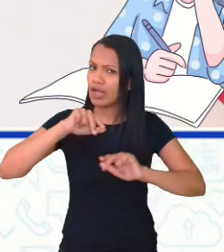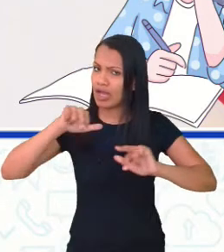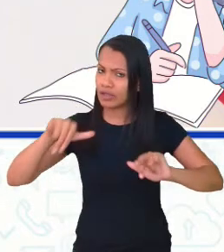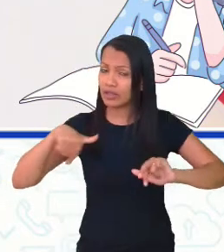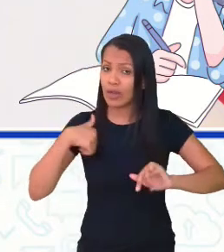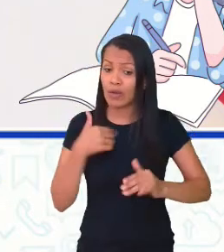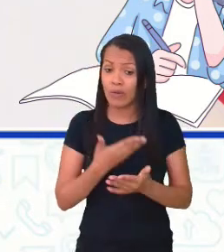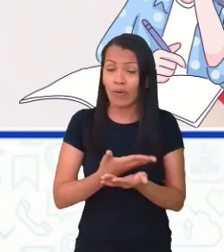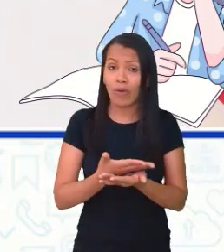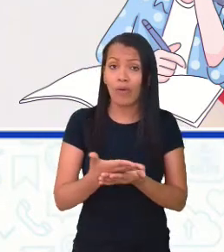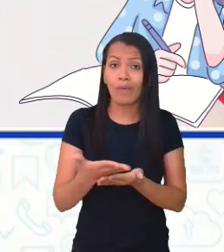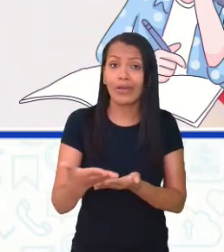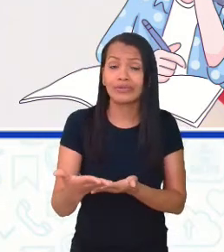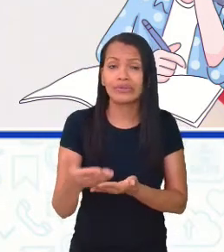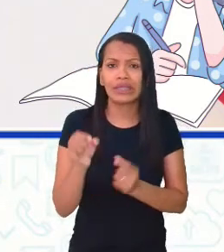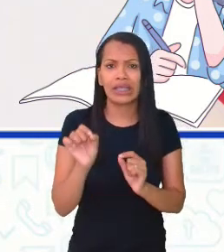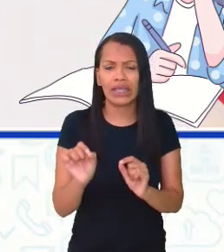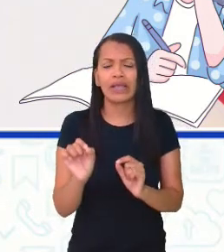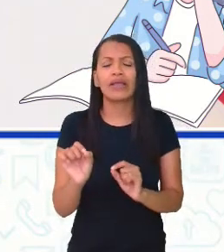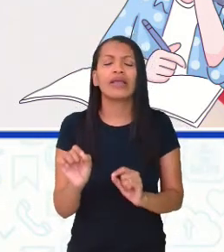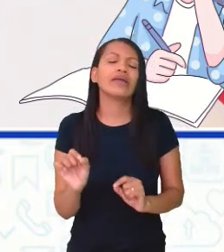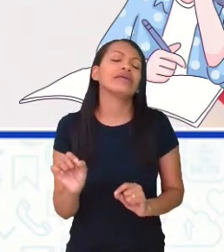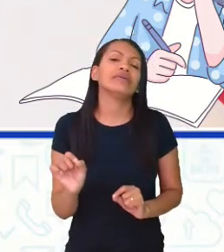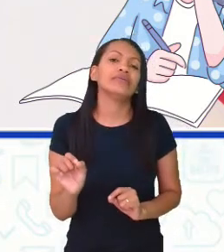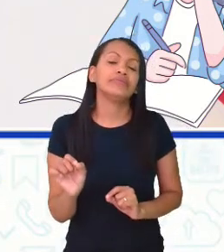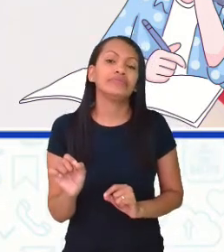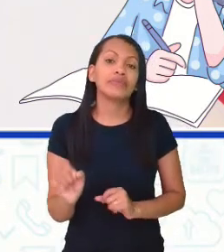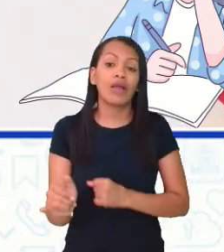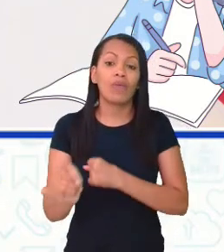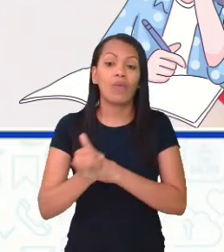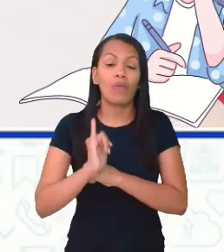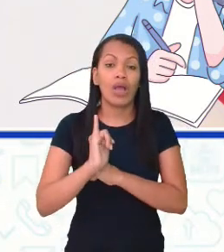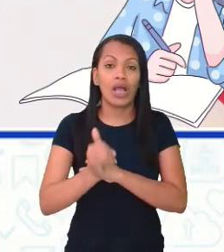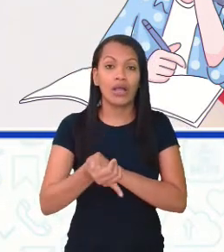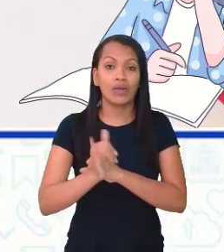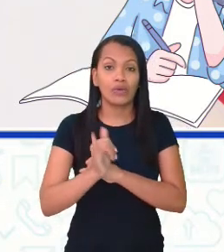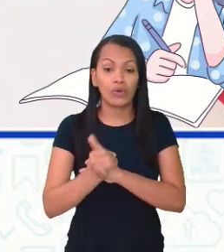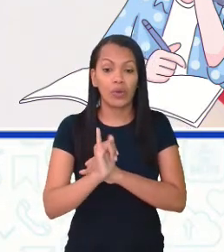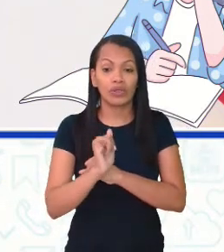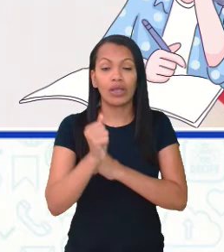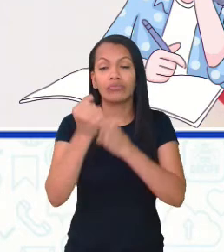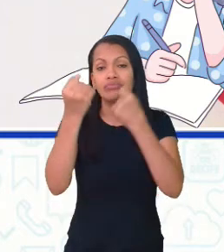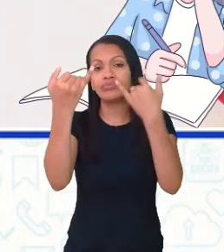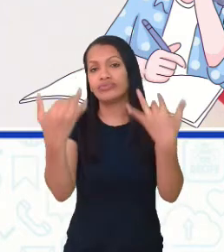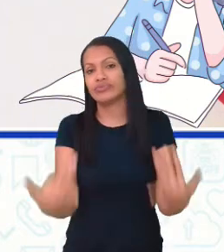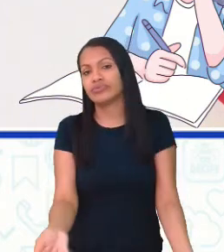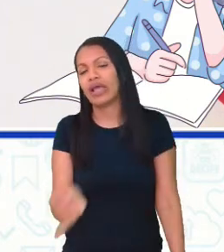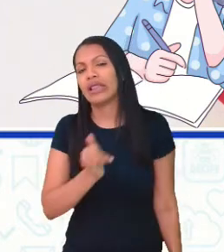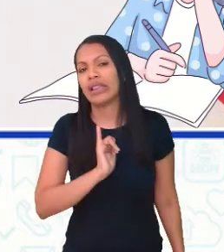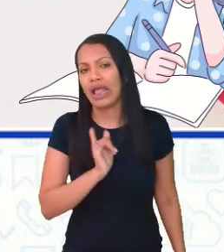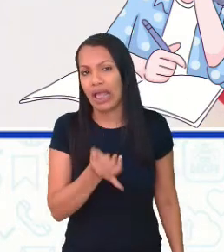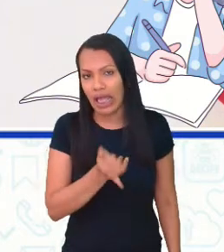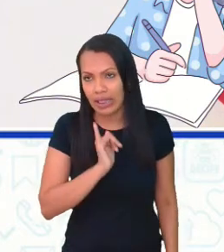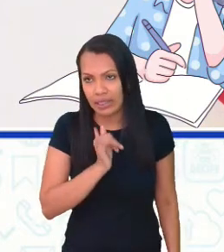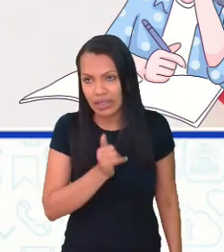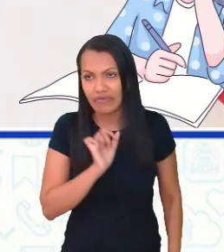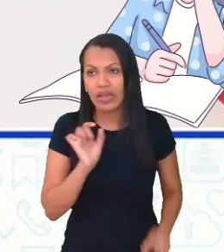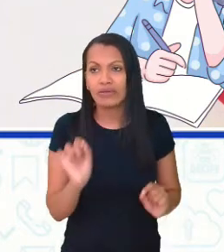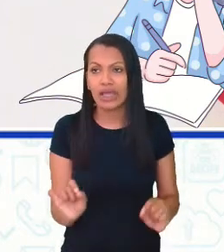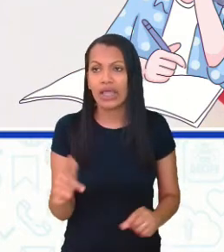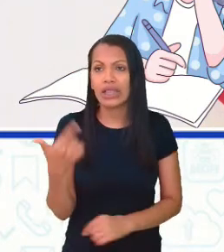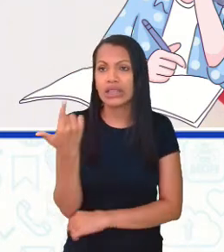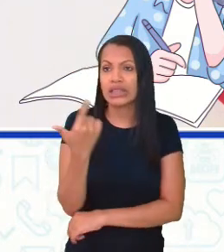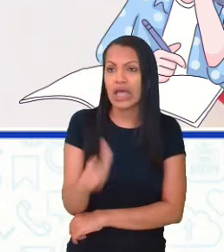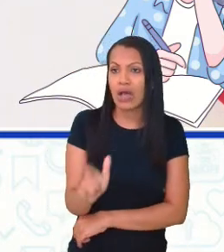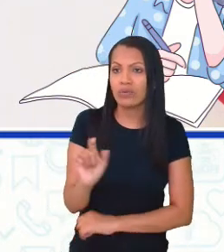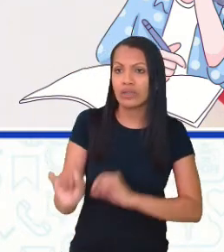começa com a crônica narrativa, muito parecida com essa que a gente leu, tá? São aquelas que não apresentam estruturas textuais argumentativas,